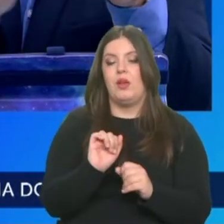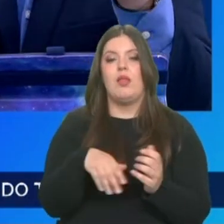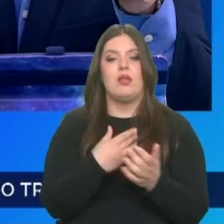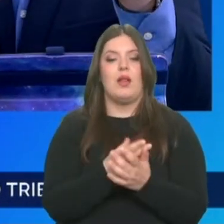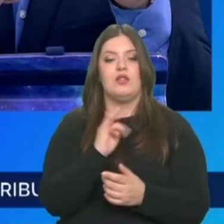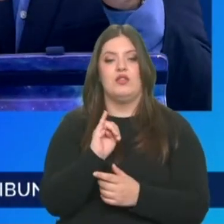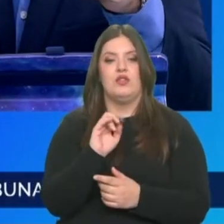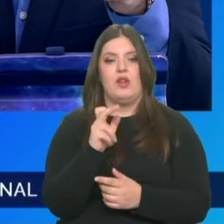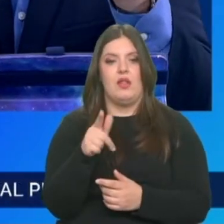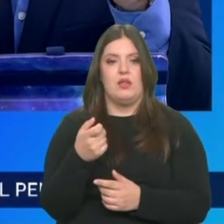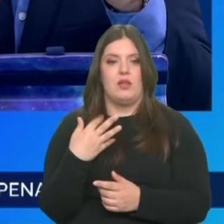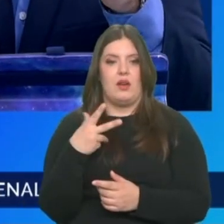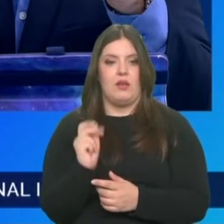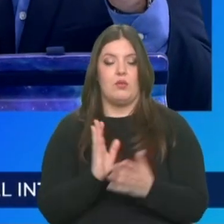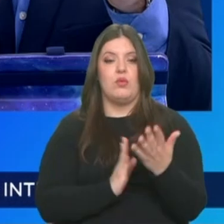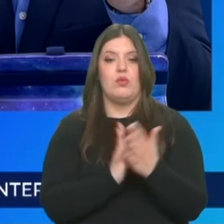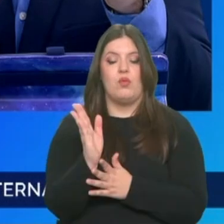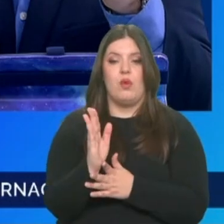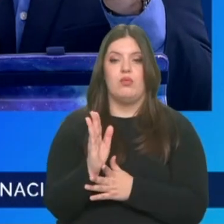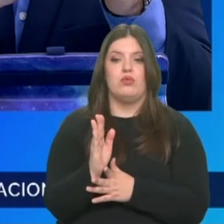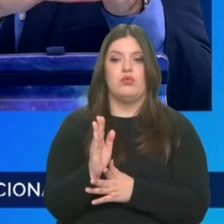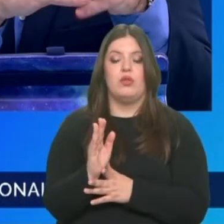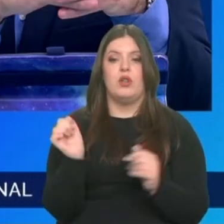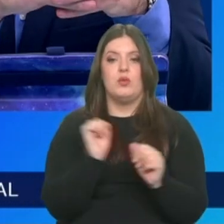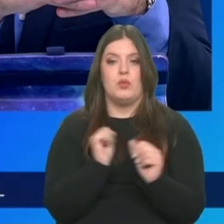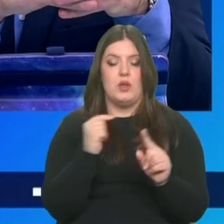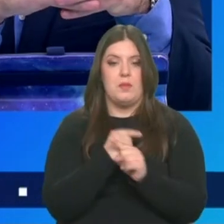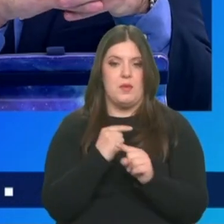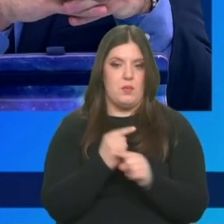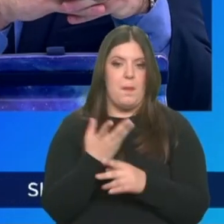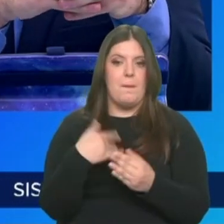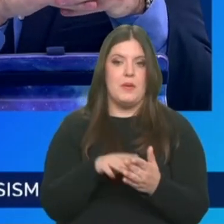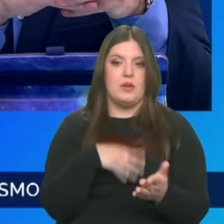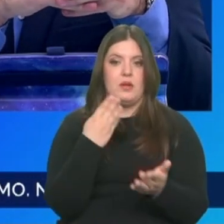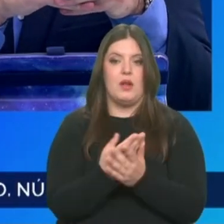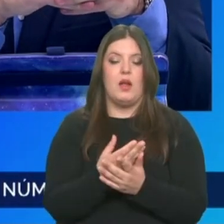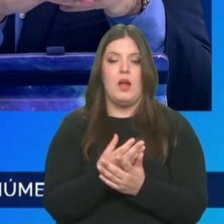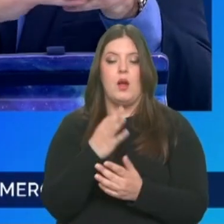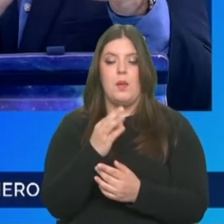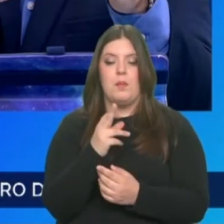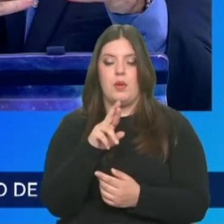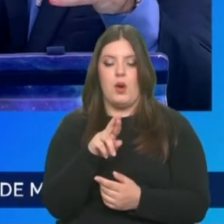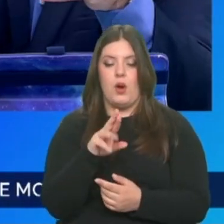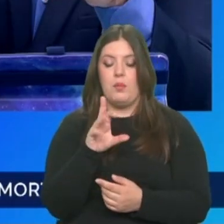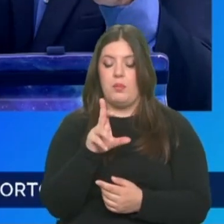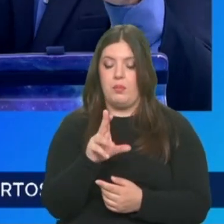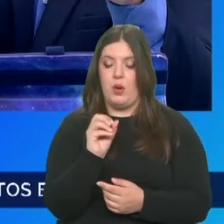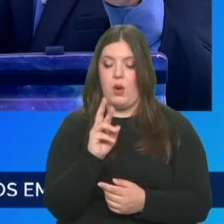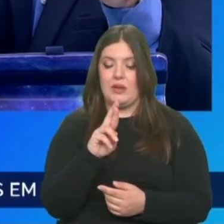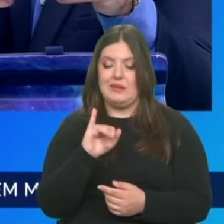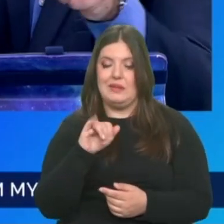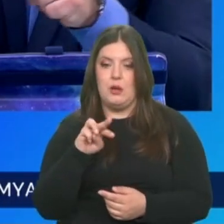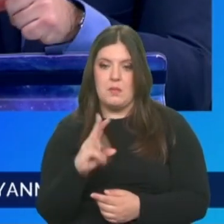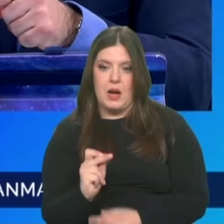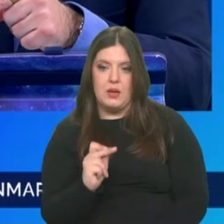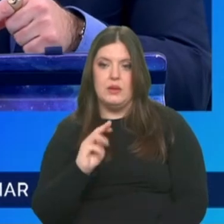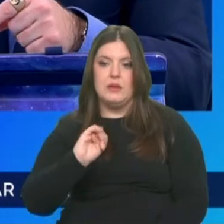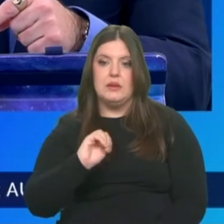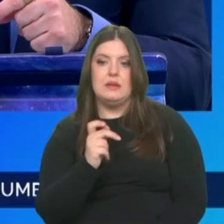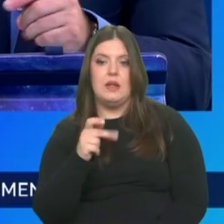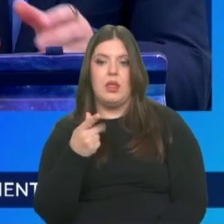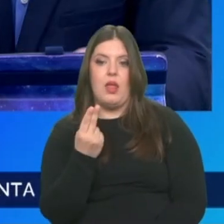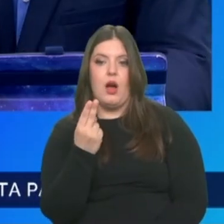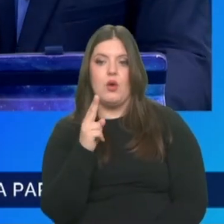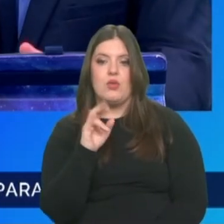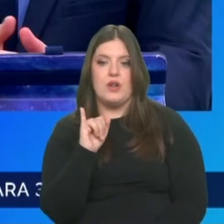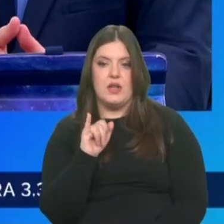Chandra. Continuamos na senda das explosões, mas desta vez vamos até a Próxima Centauri, é a estrela mais próxima de nós depois do